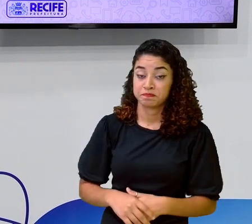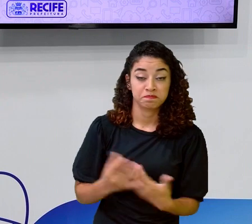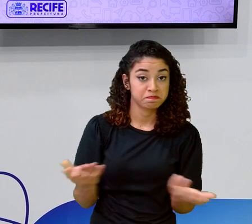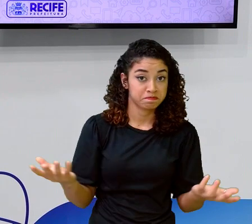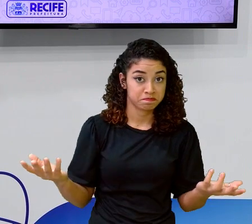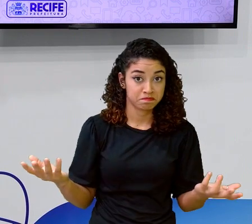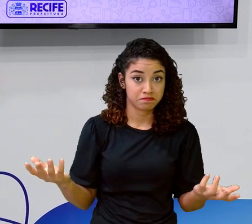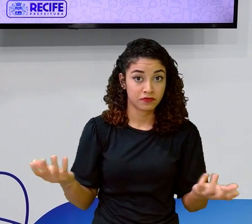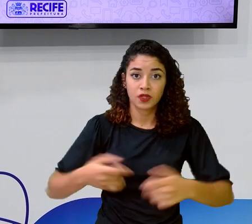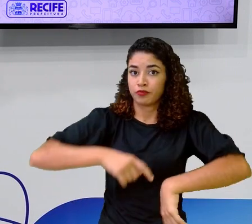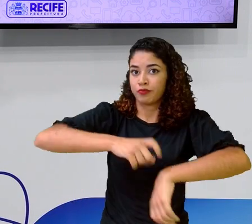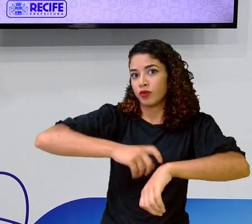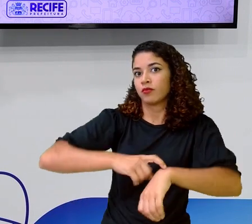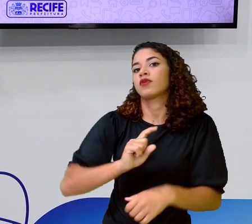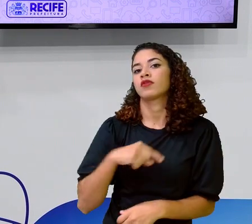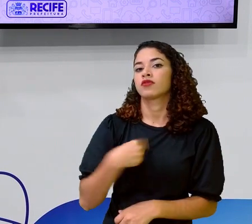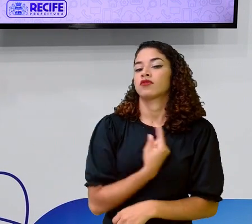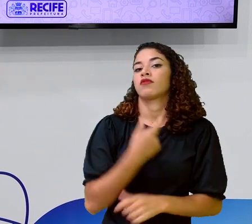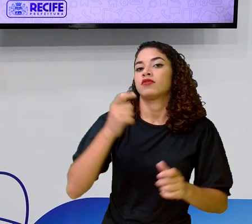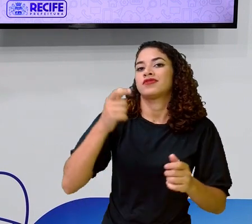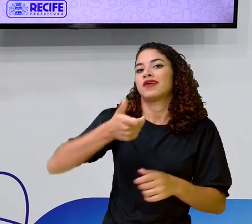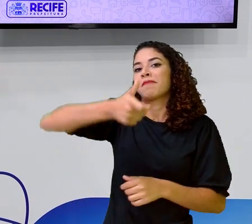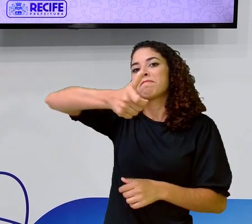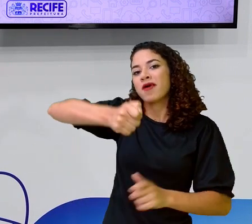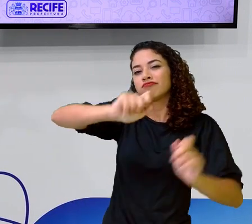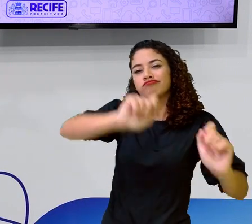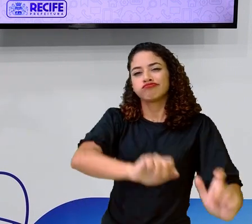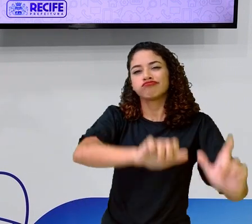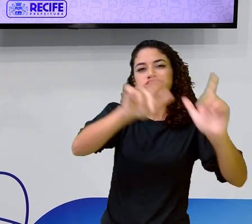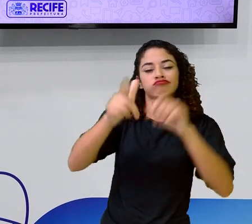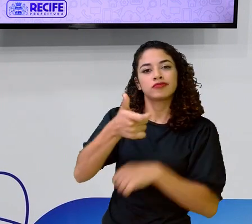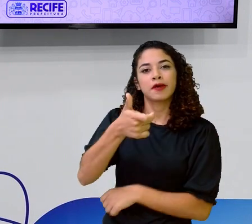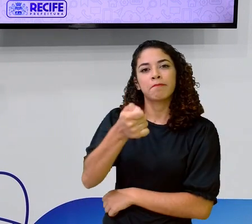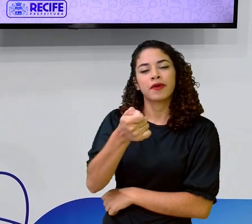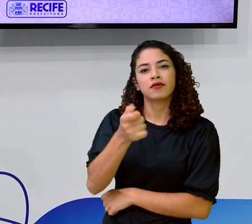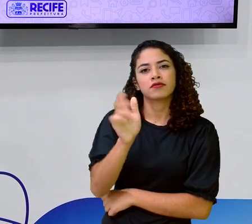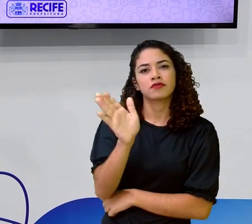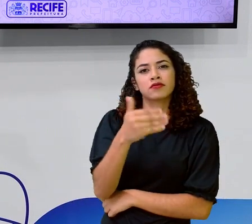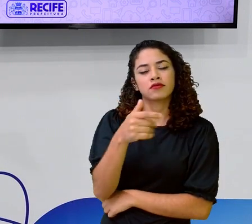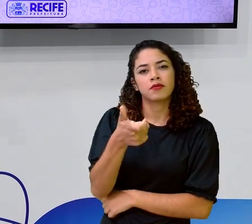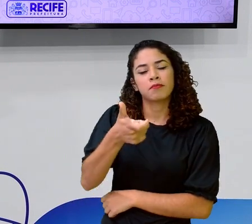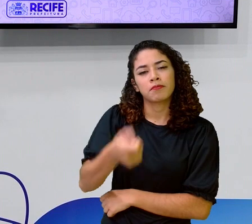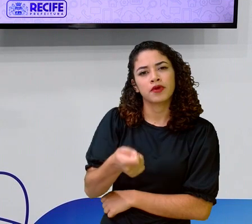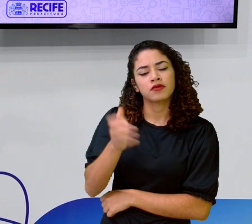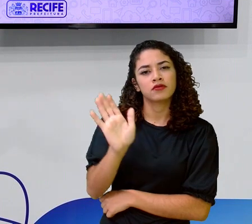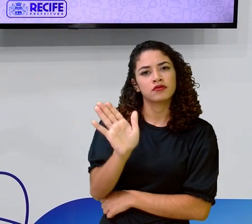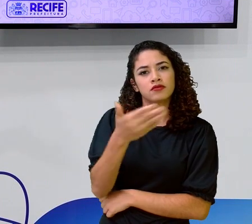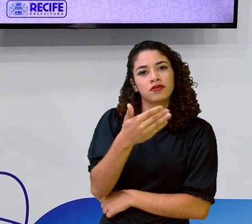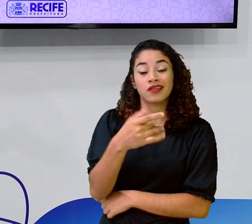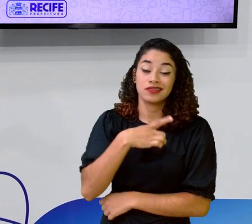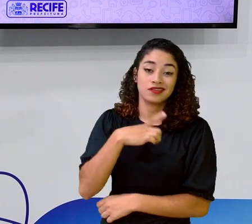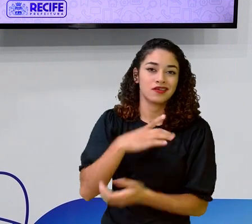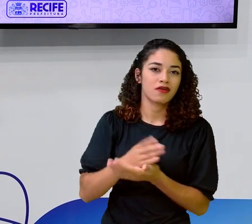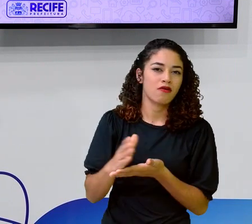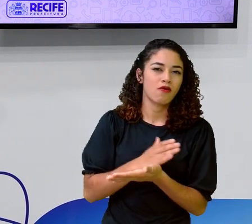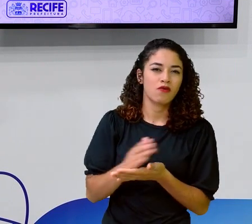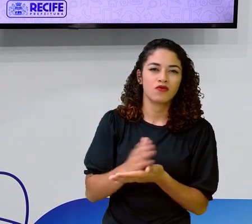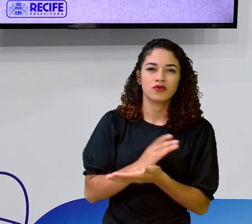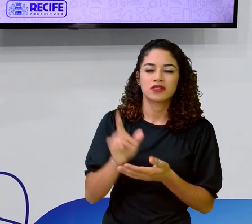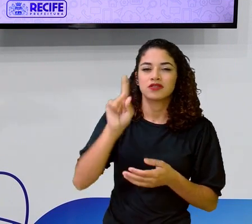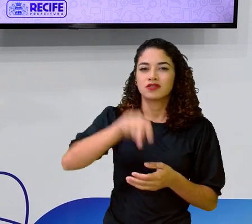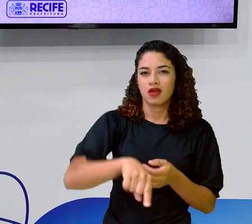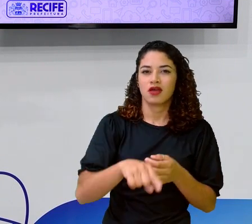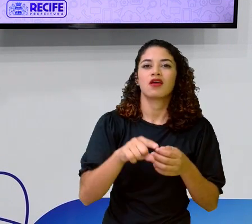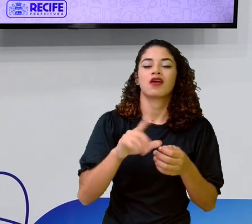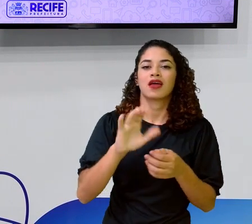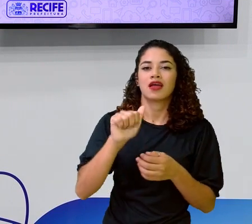Então, quando a gente liga a TV, esses canais até, alguns que a gente chama de canal fechado, que é os canais